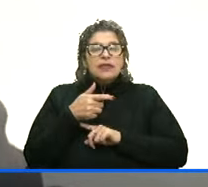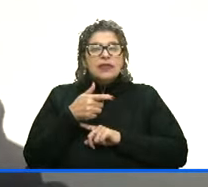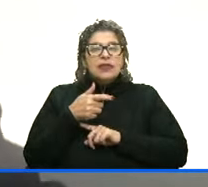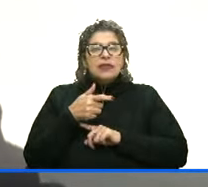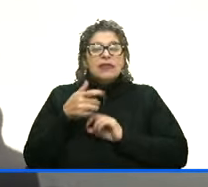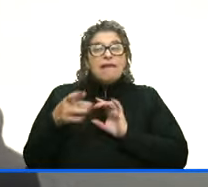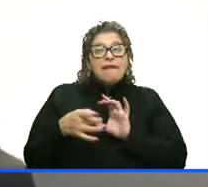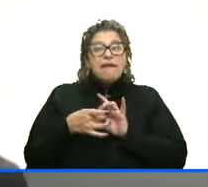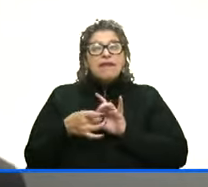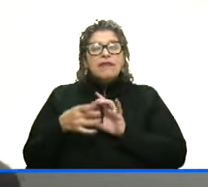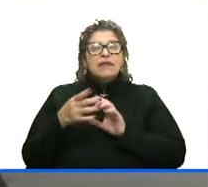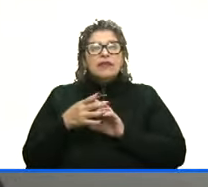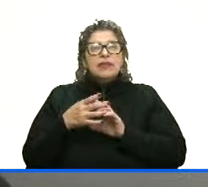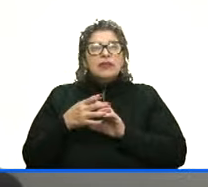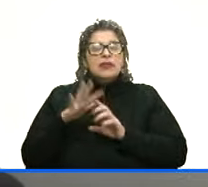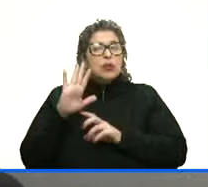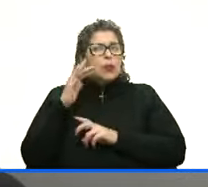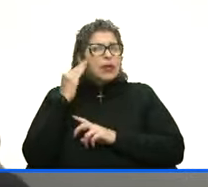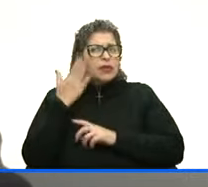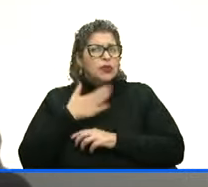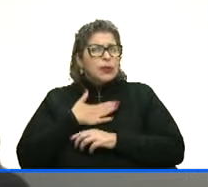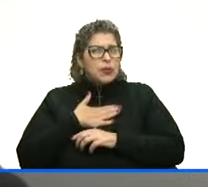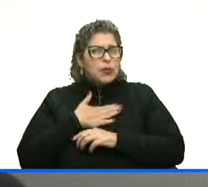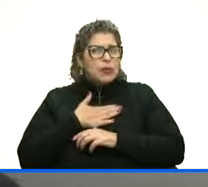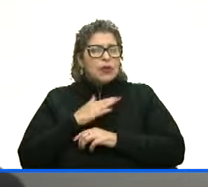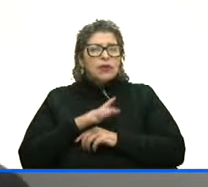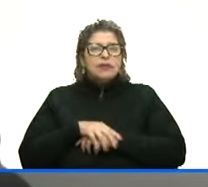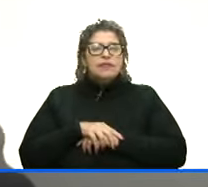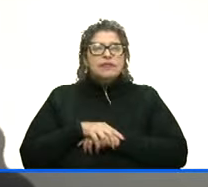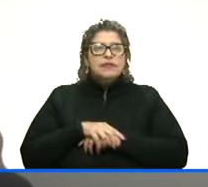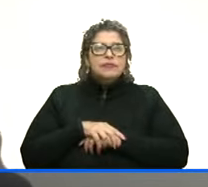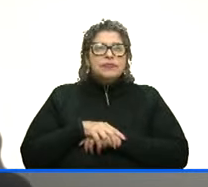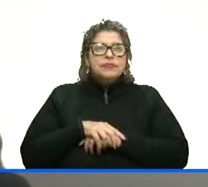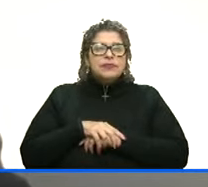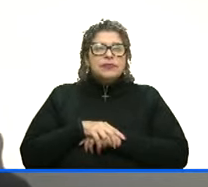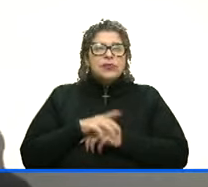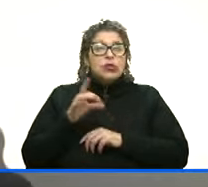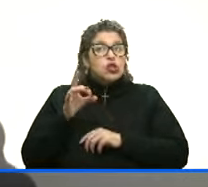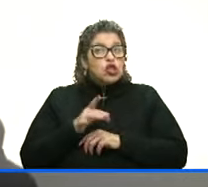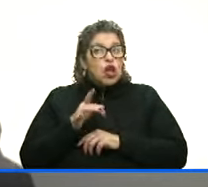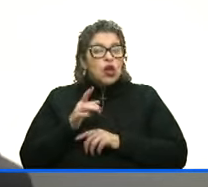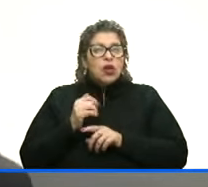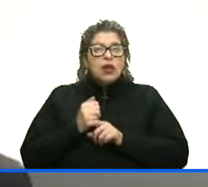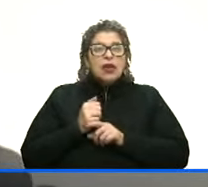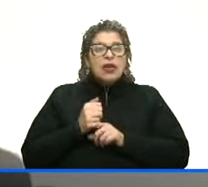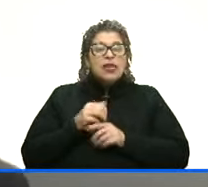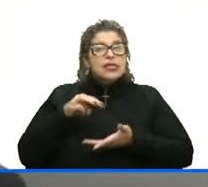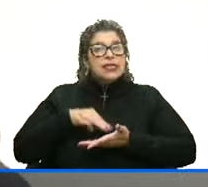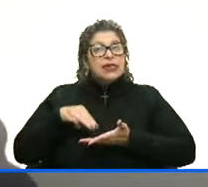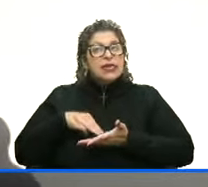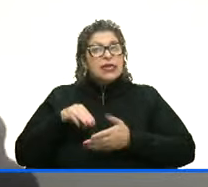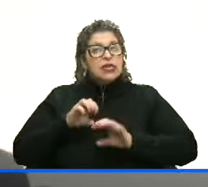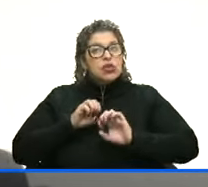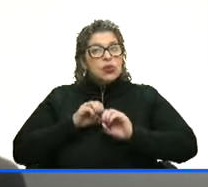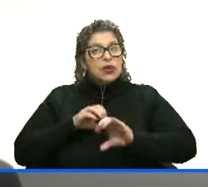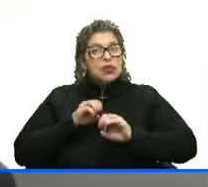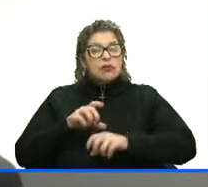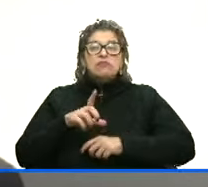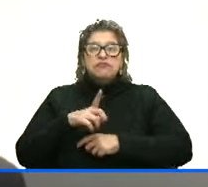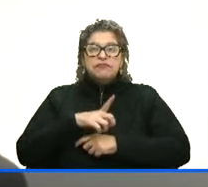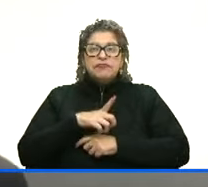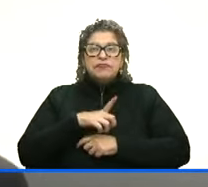é que, não é entendimento meu só, tá? Esta Secretaria de Educação que nós